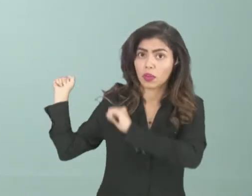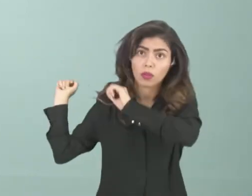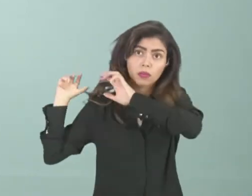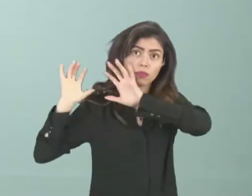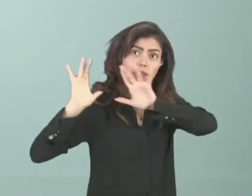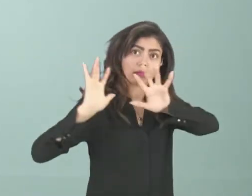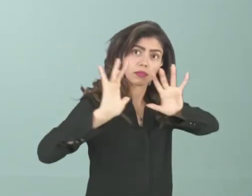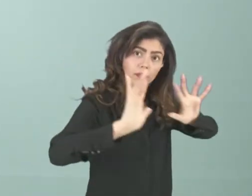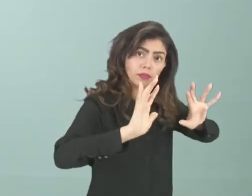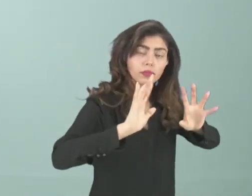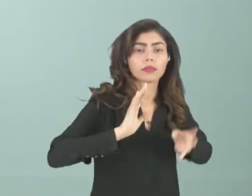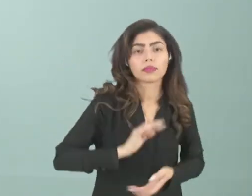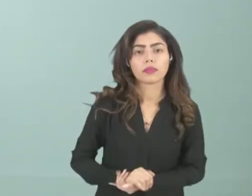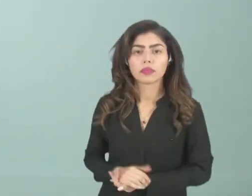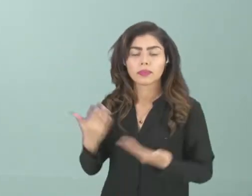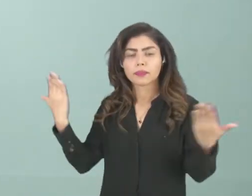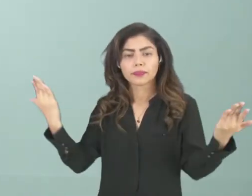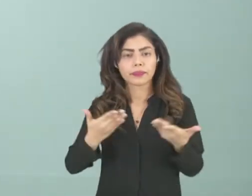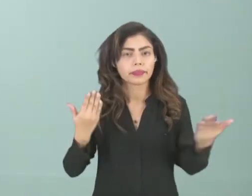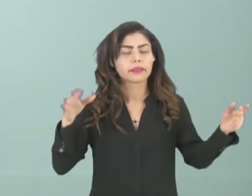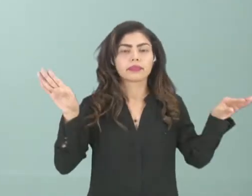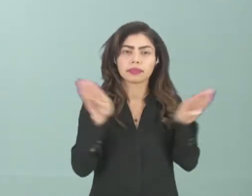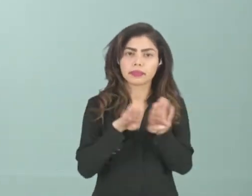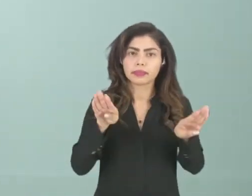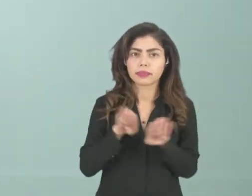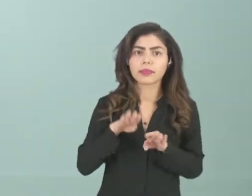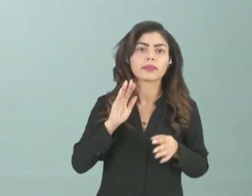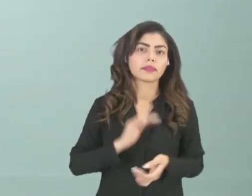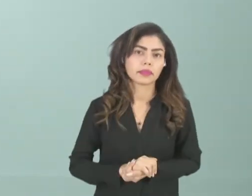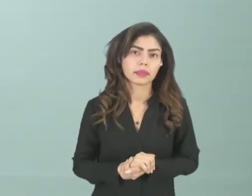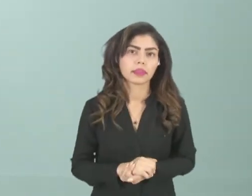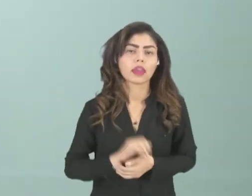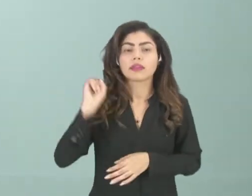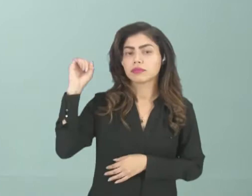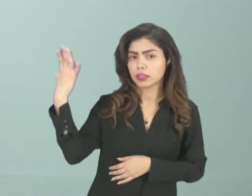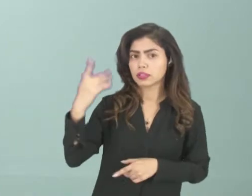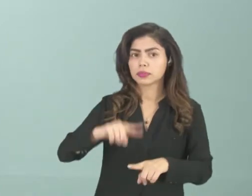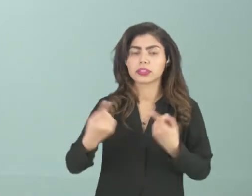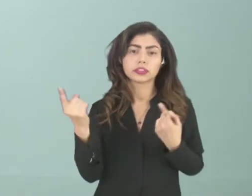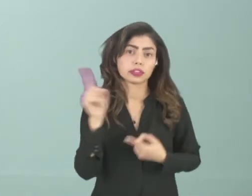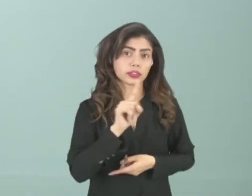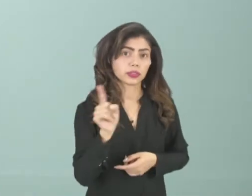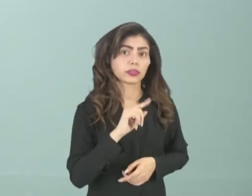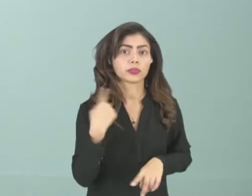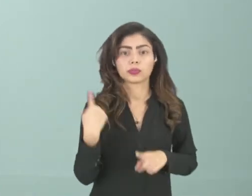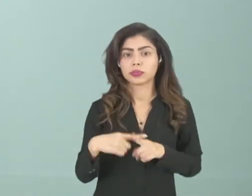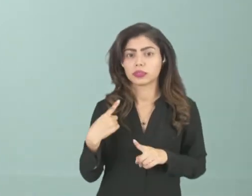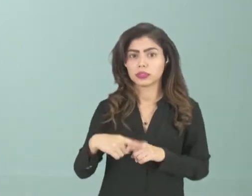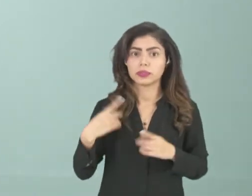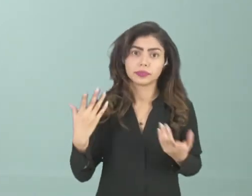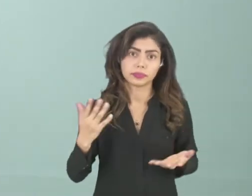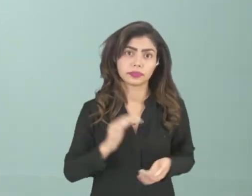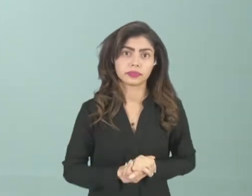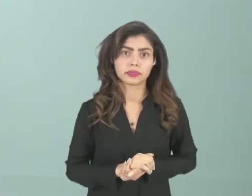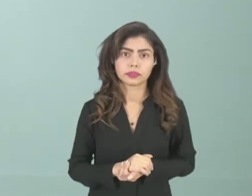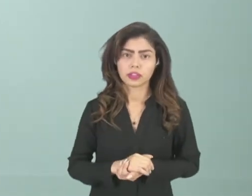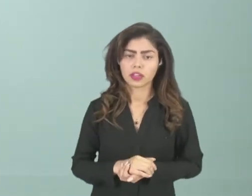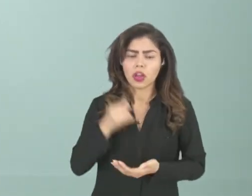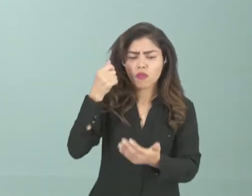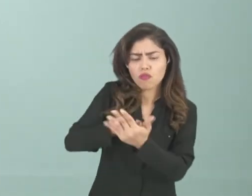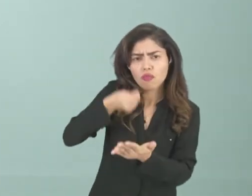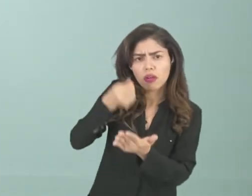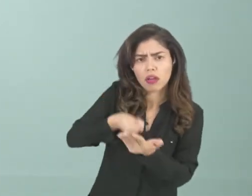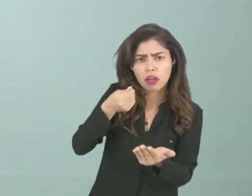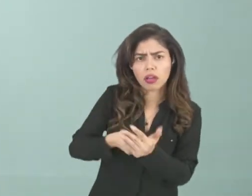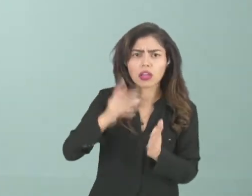massa. Porém, hoje ele também acontece, mas não por uma causa, digamos assim, mais forçada